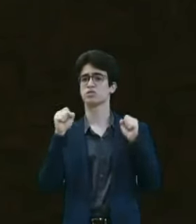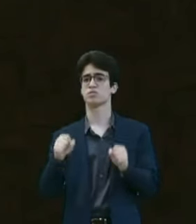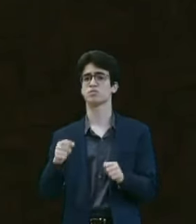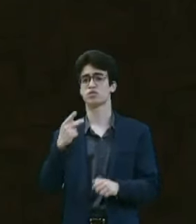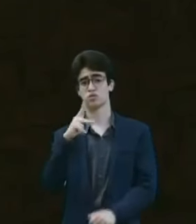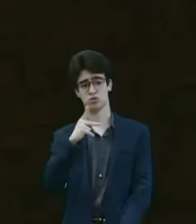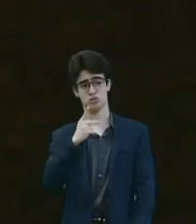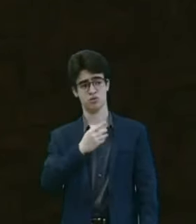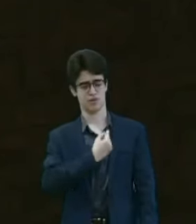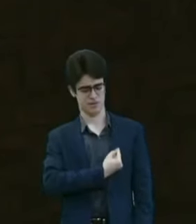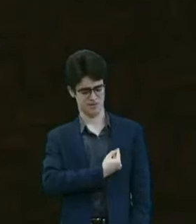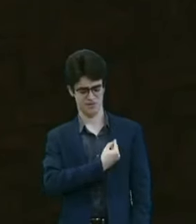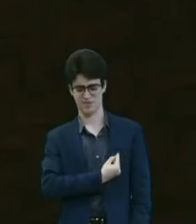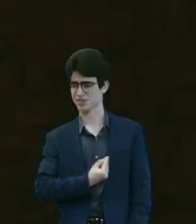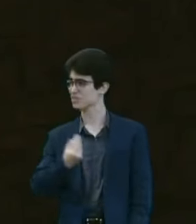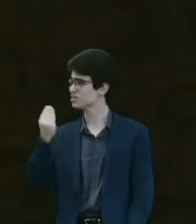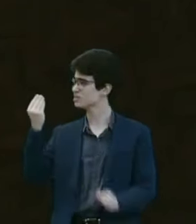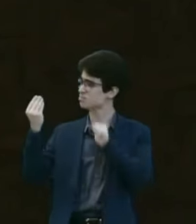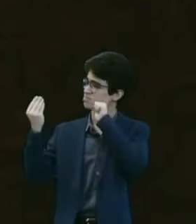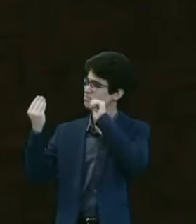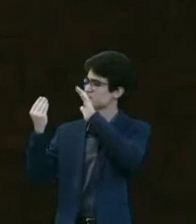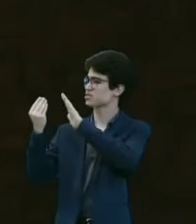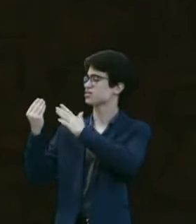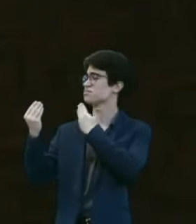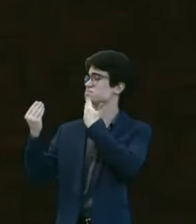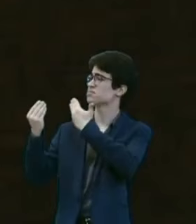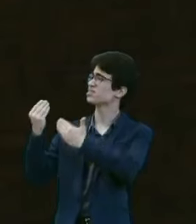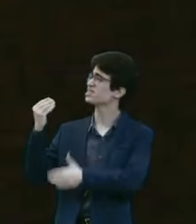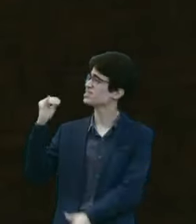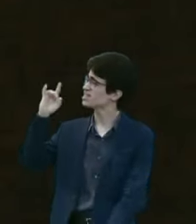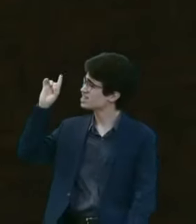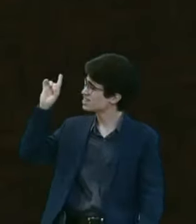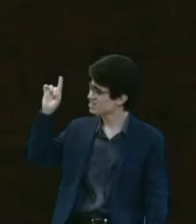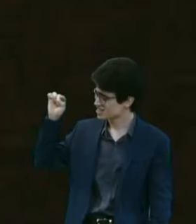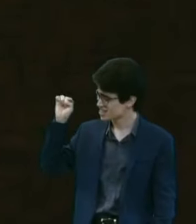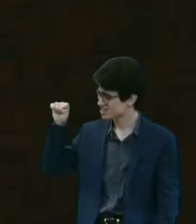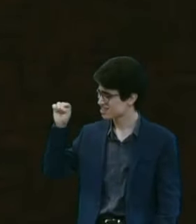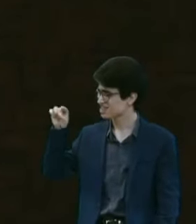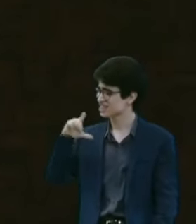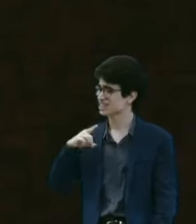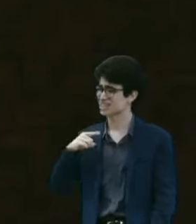sua vida a Deus. A pedir: Senhor, se existe algo errado,